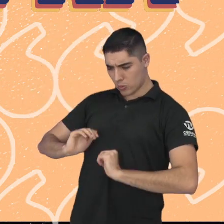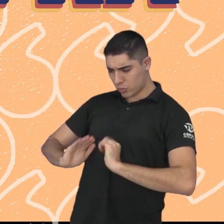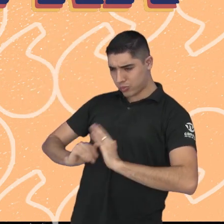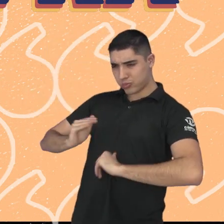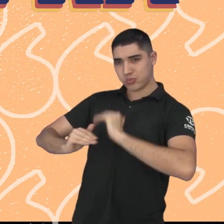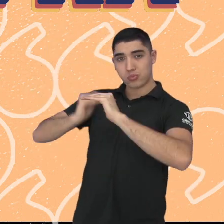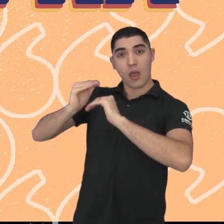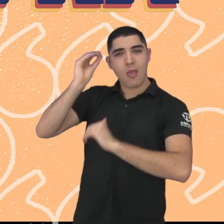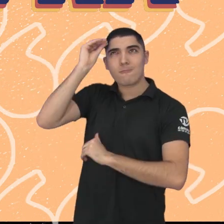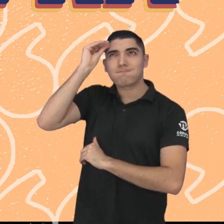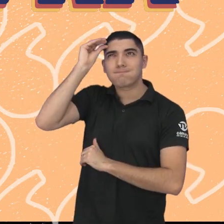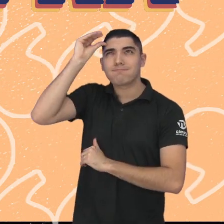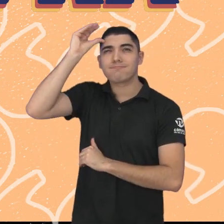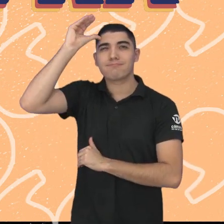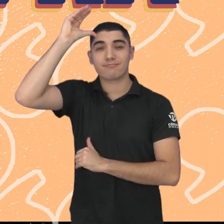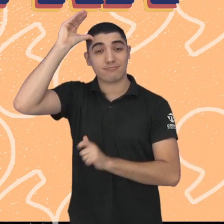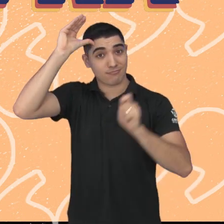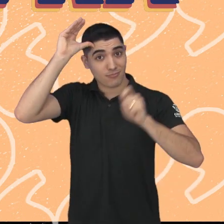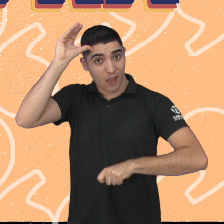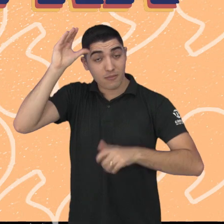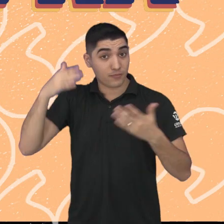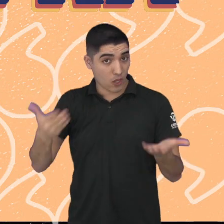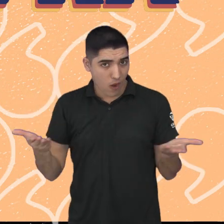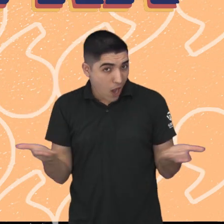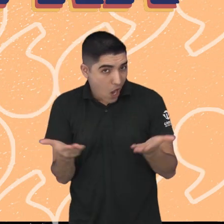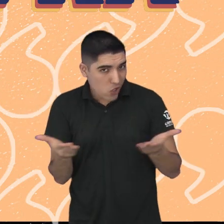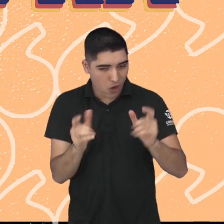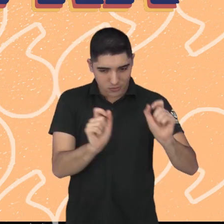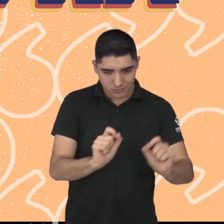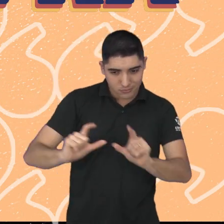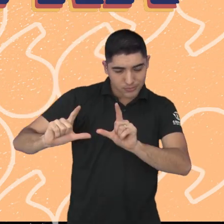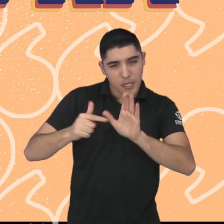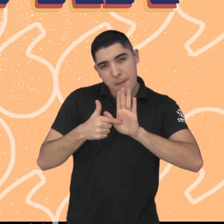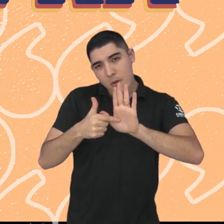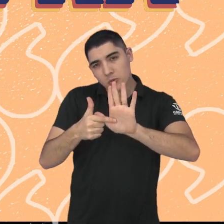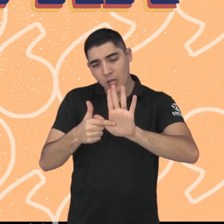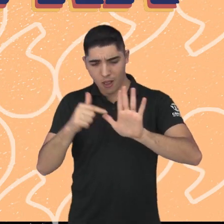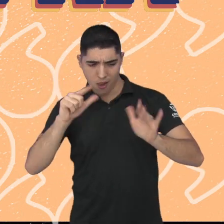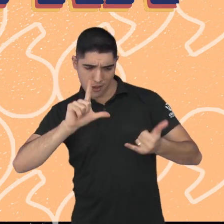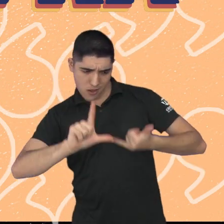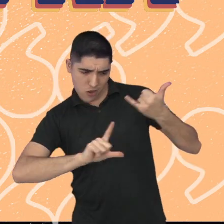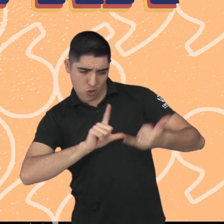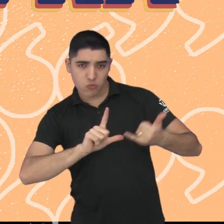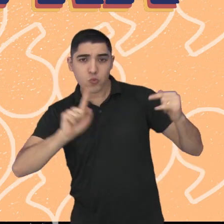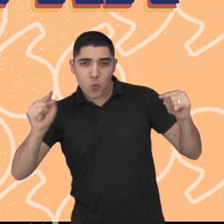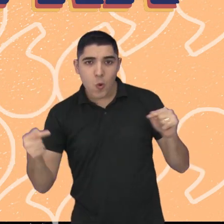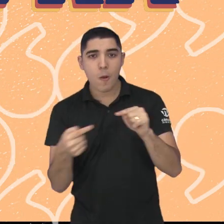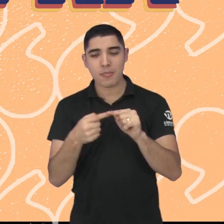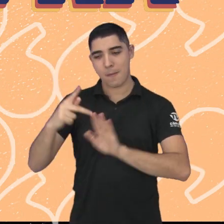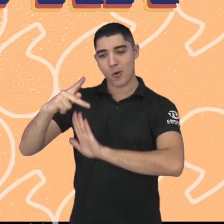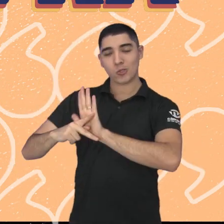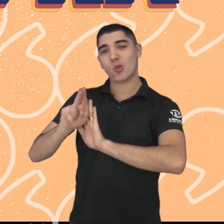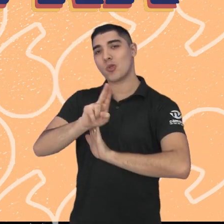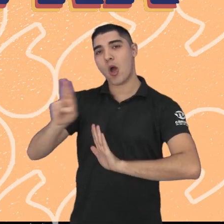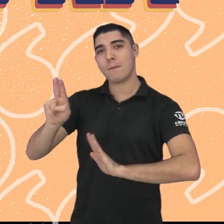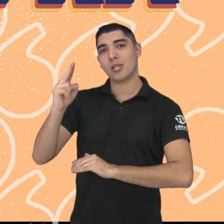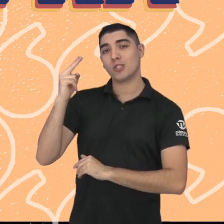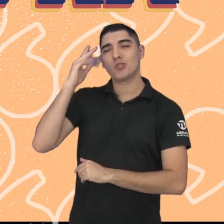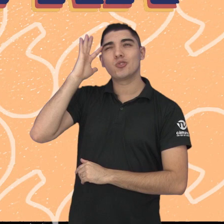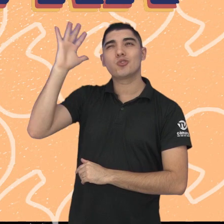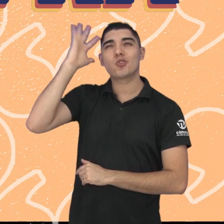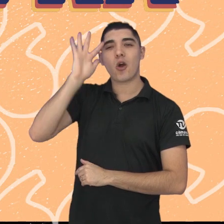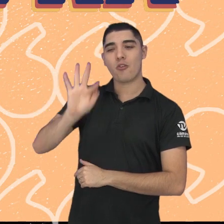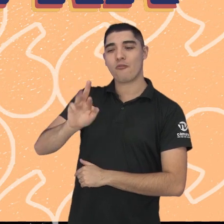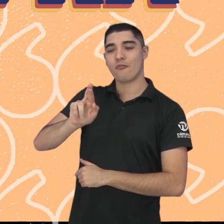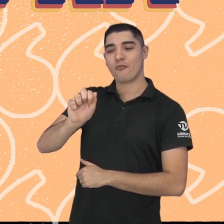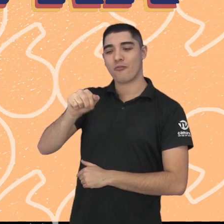na construção do conhecimento. E neste bloco, vamos entender como o lúdico faz parte do projeto Sonhos de